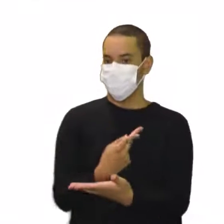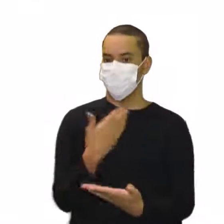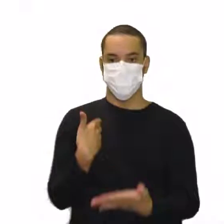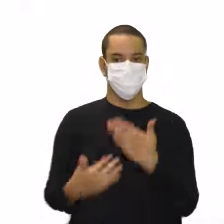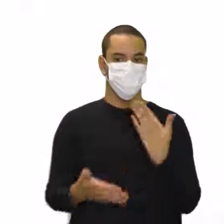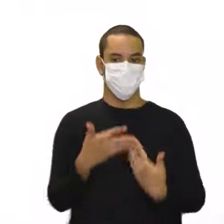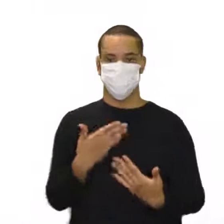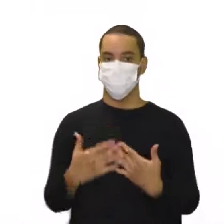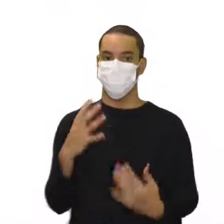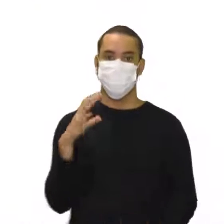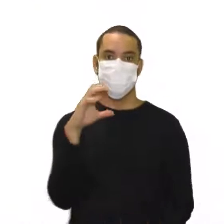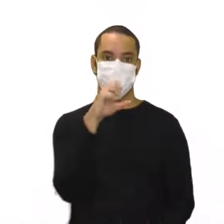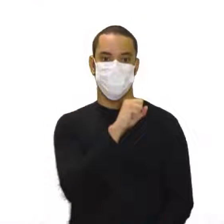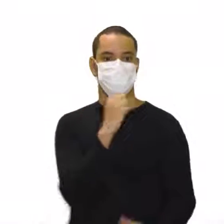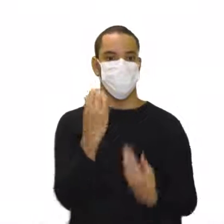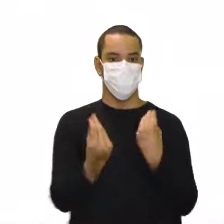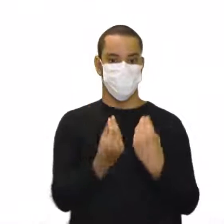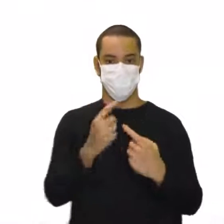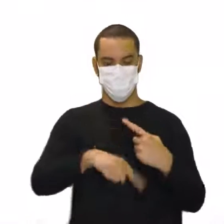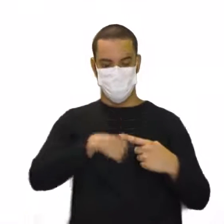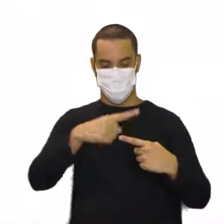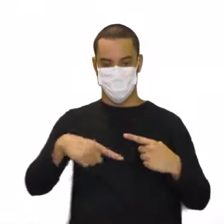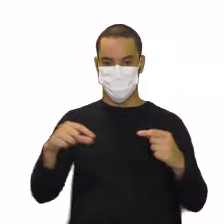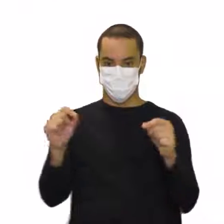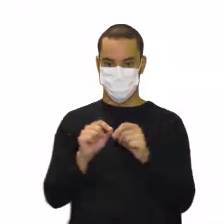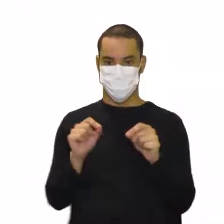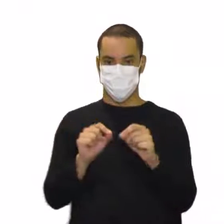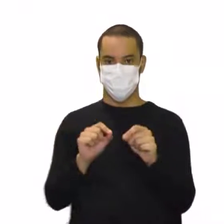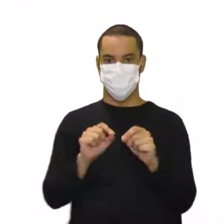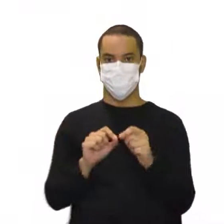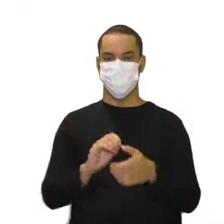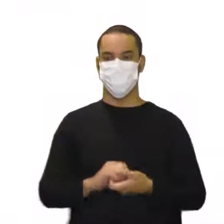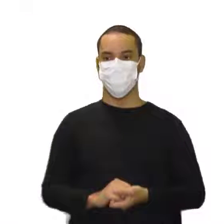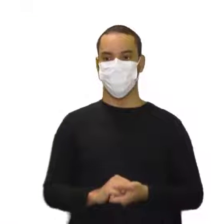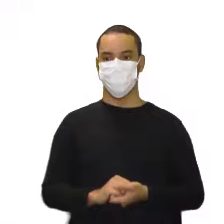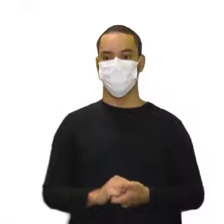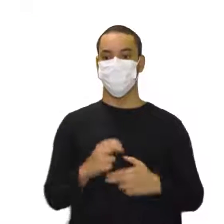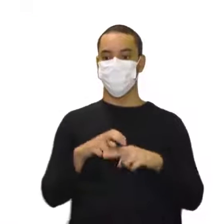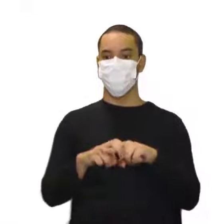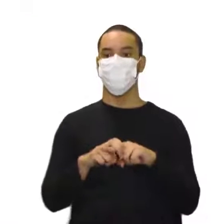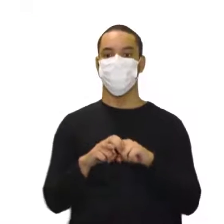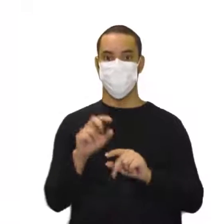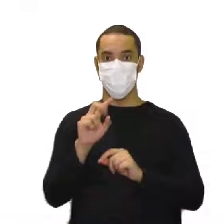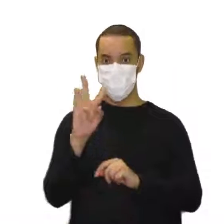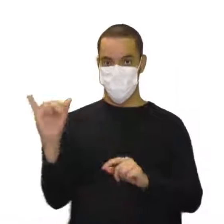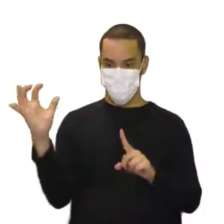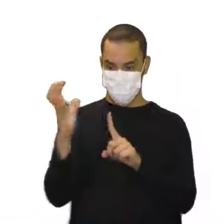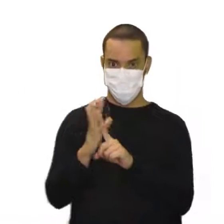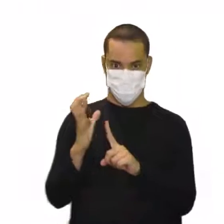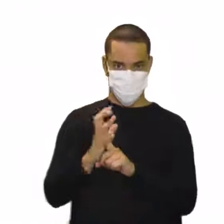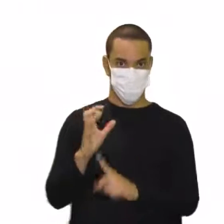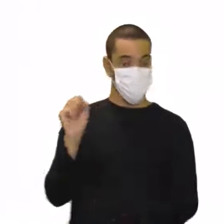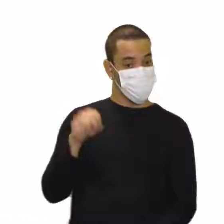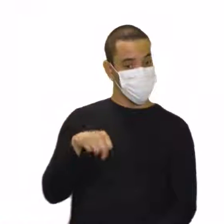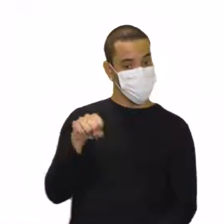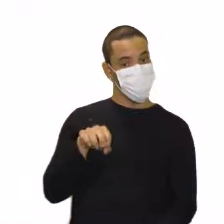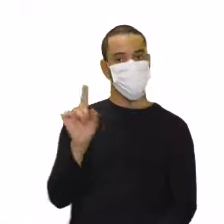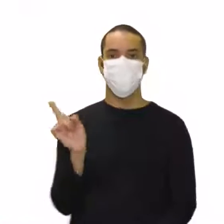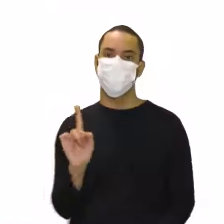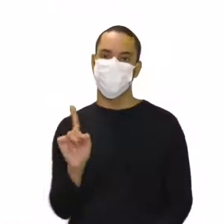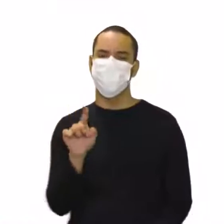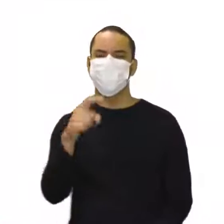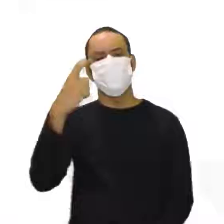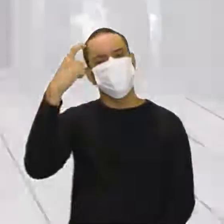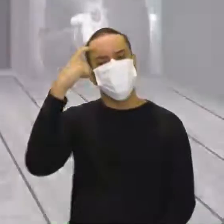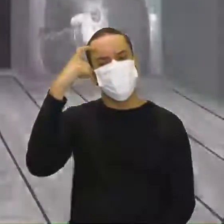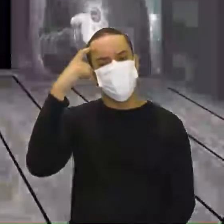independe da rapidez com que a espira é girada. Então, será que isso vai influenciar? Então, pessoal, olha só. Você pensa